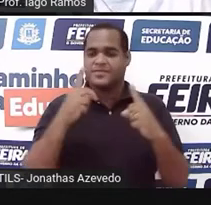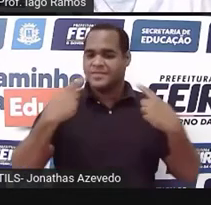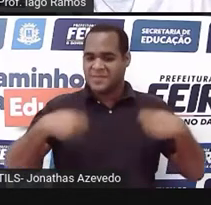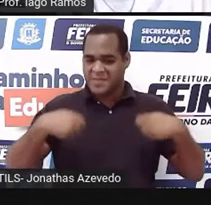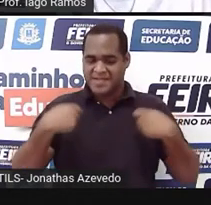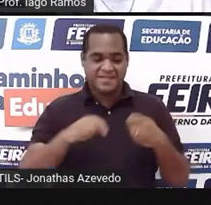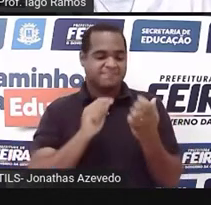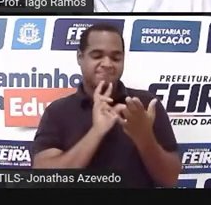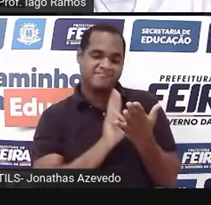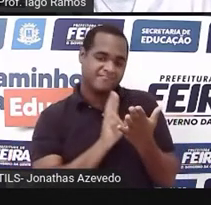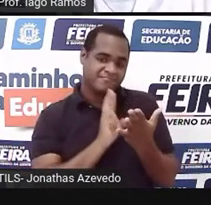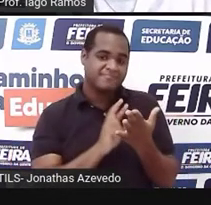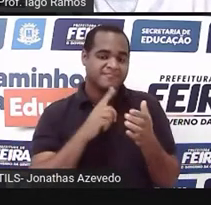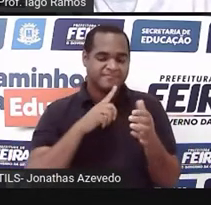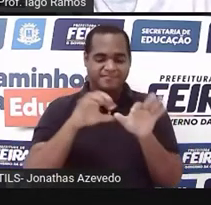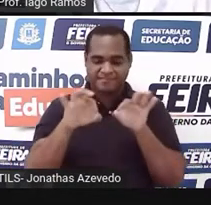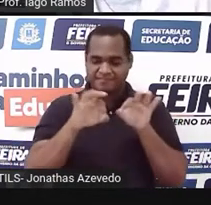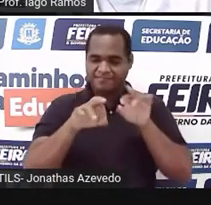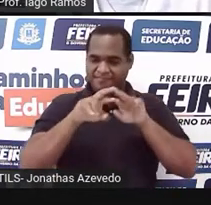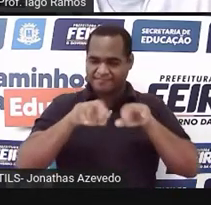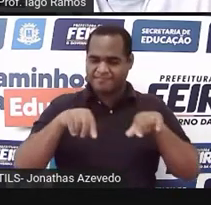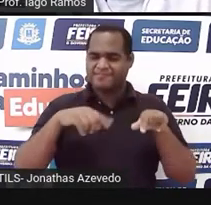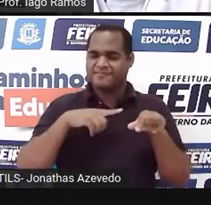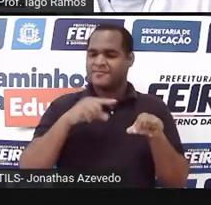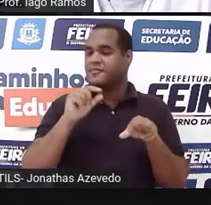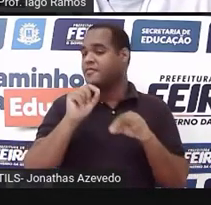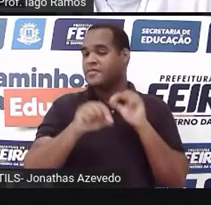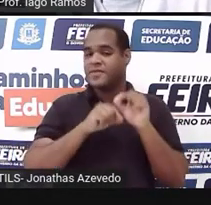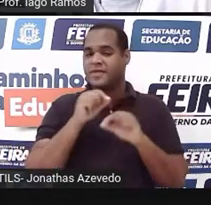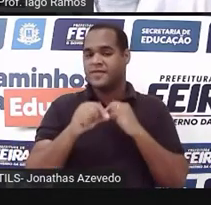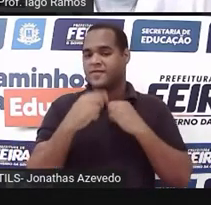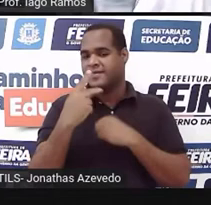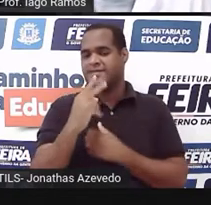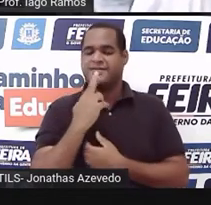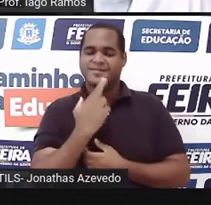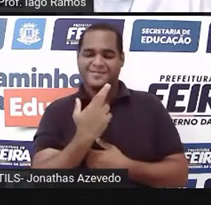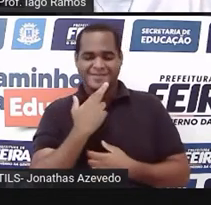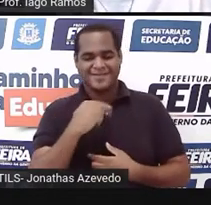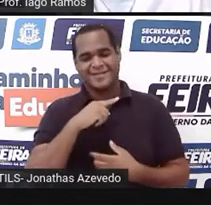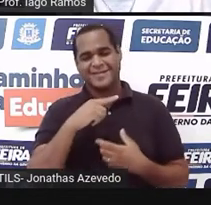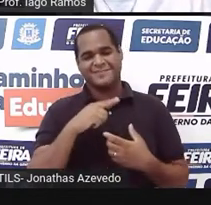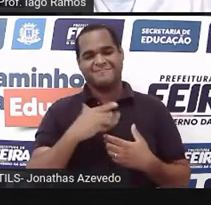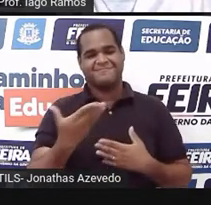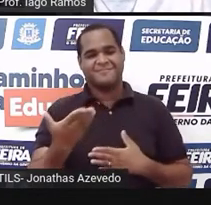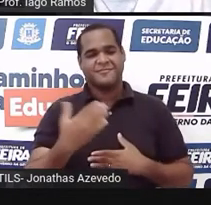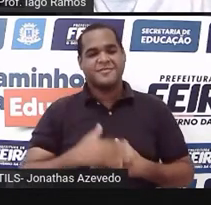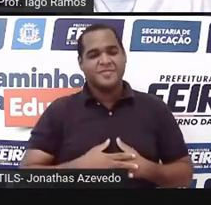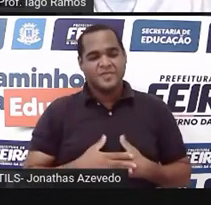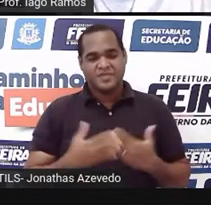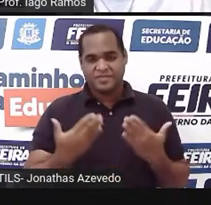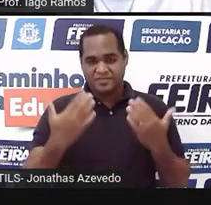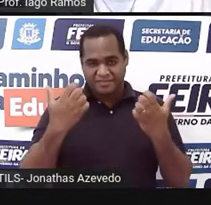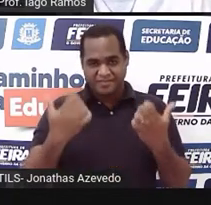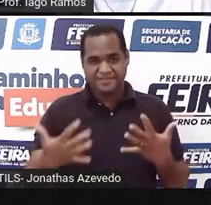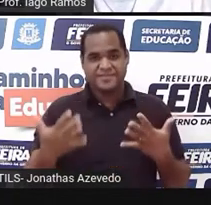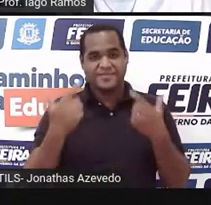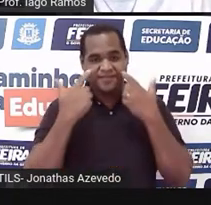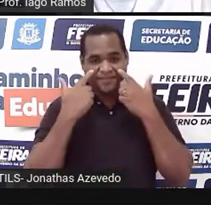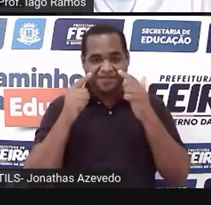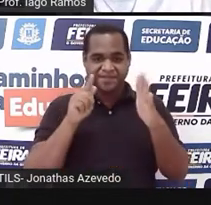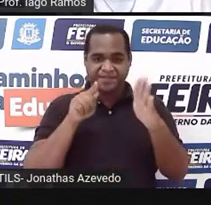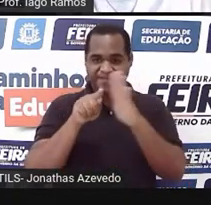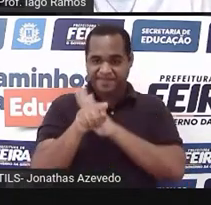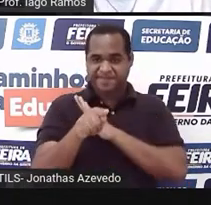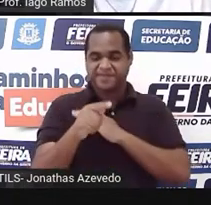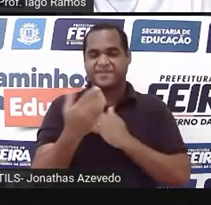precisa a sonhar fazer esses cálculos para ter uma resposta Então vem comigo olha só a primeira